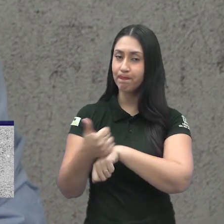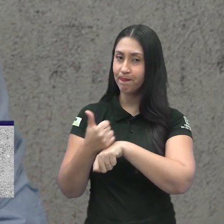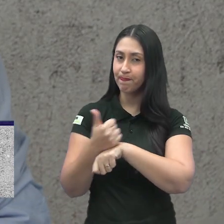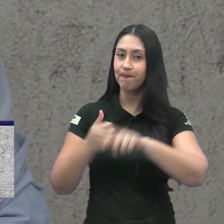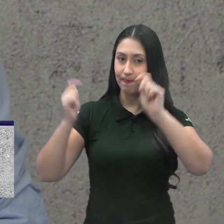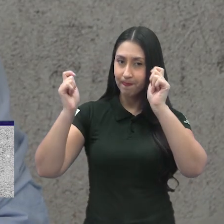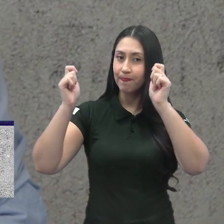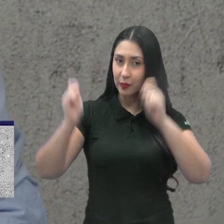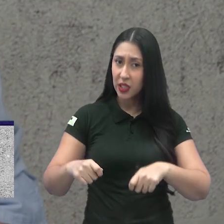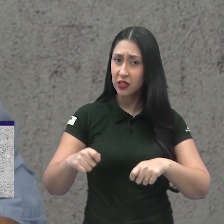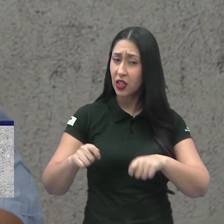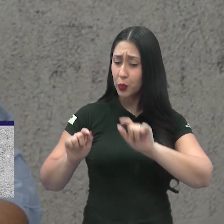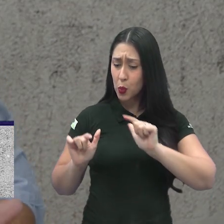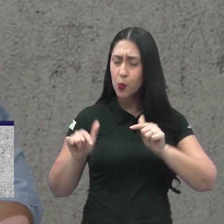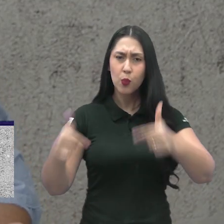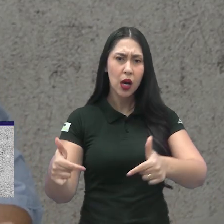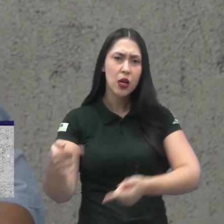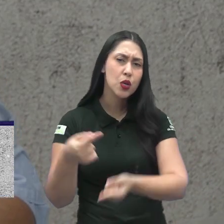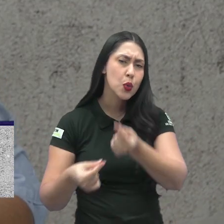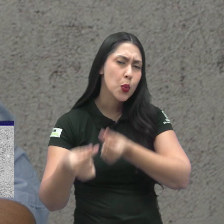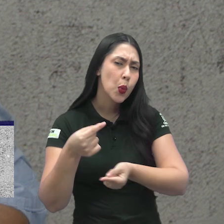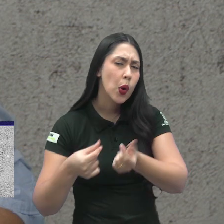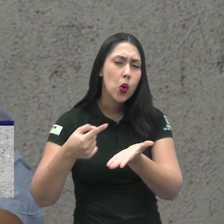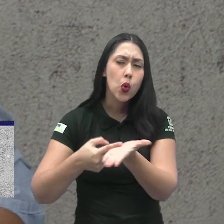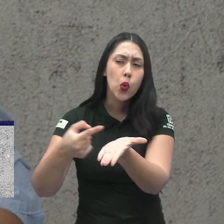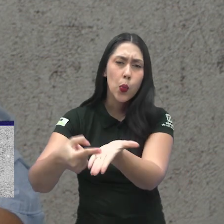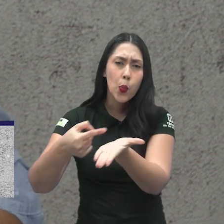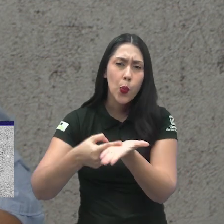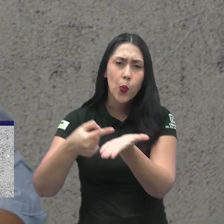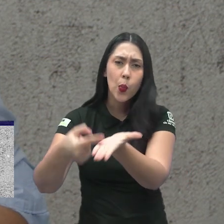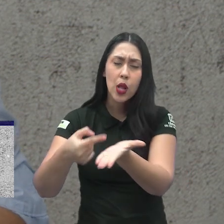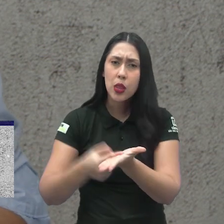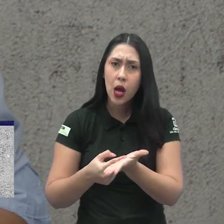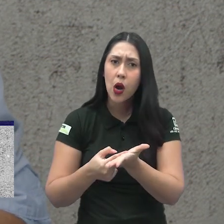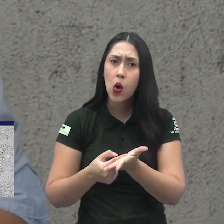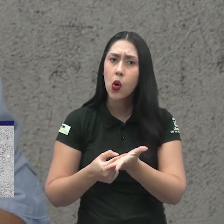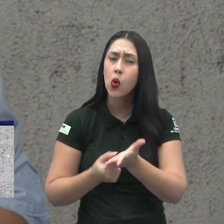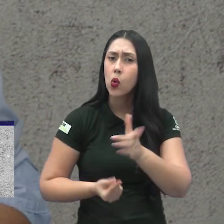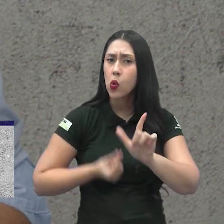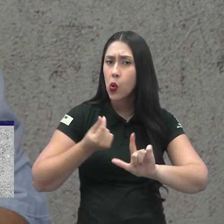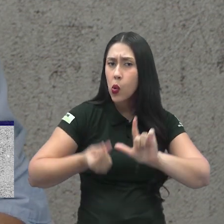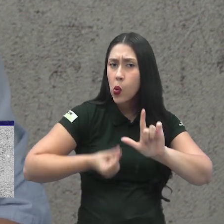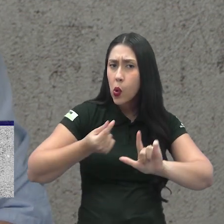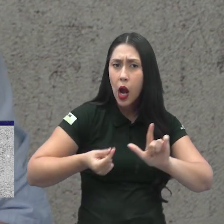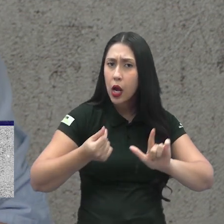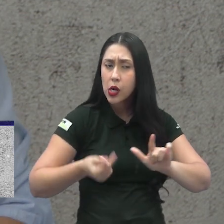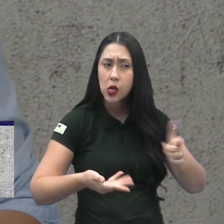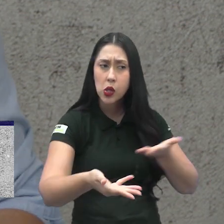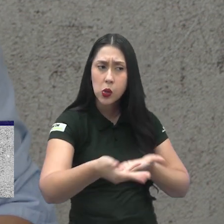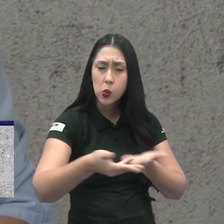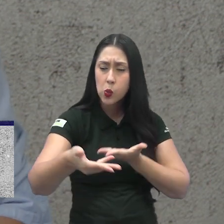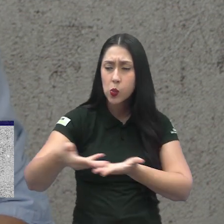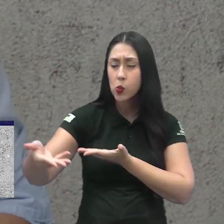profissionais capacitados para atuar, né, em negociações, logísticas, planejamento, relacionamento com